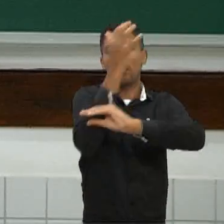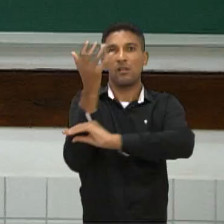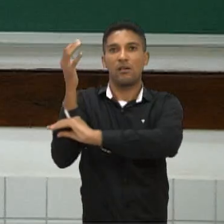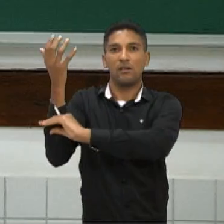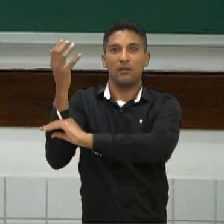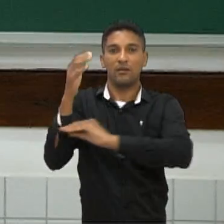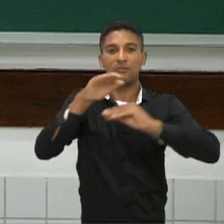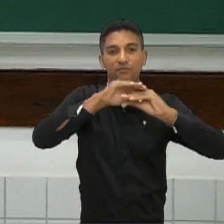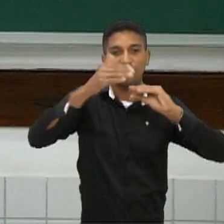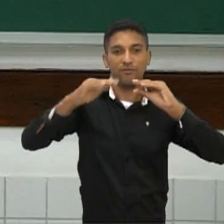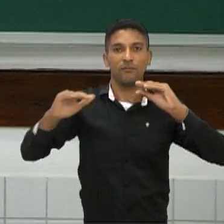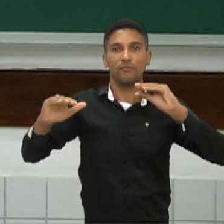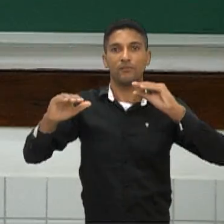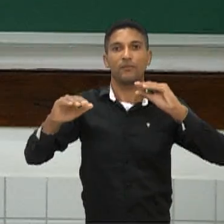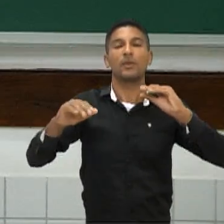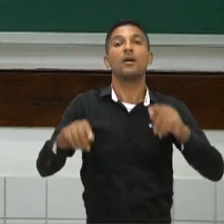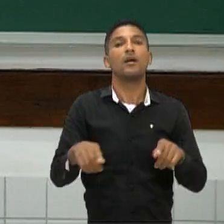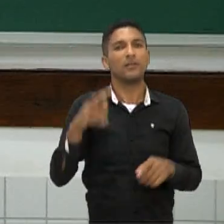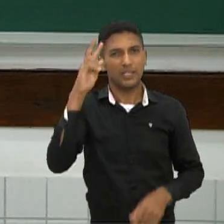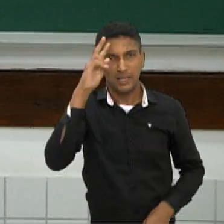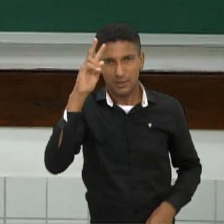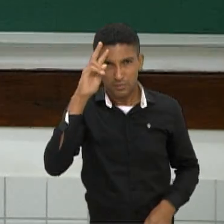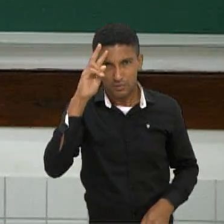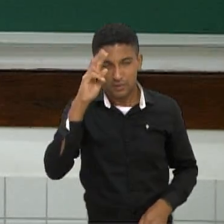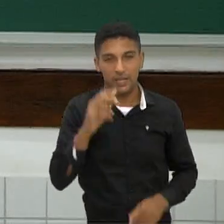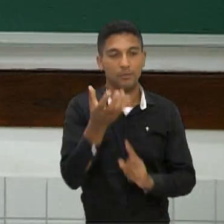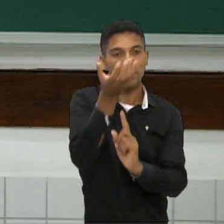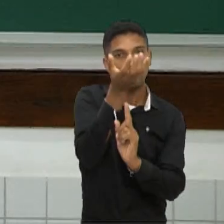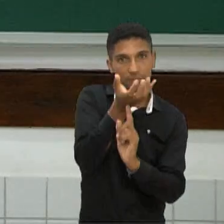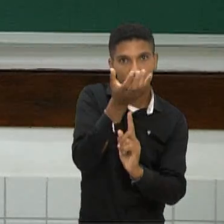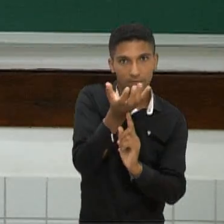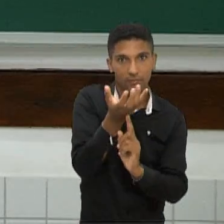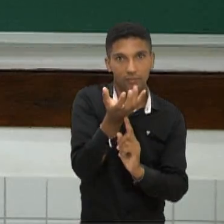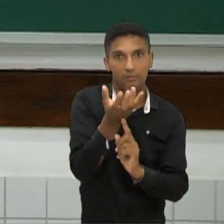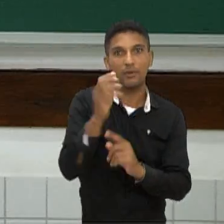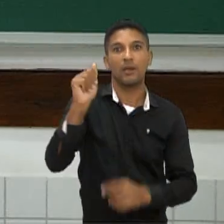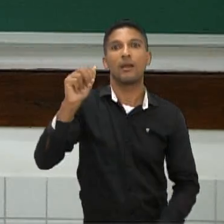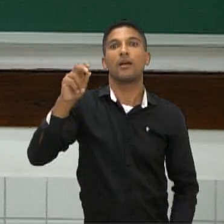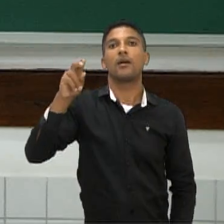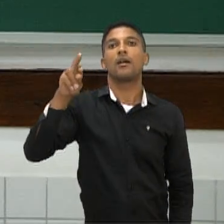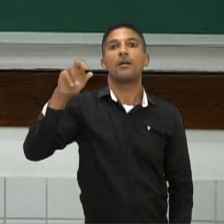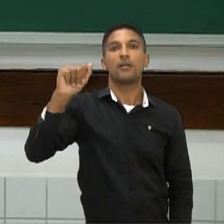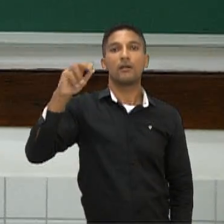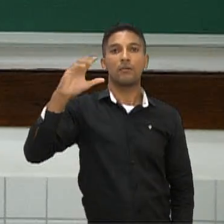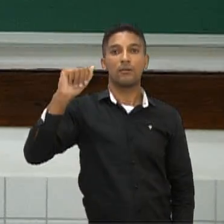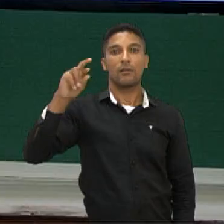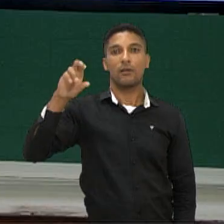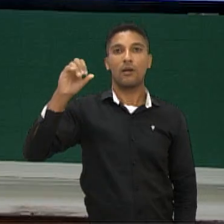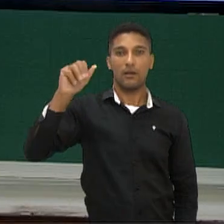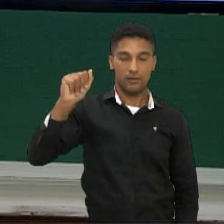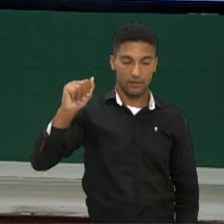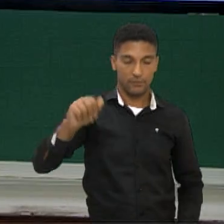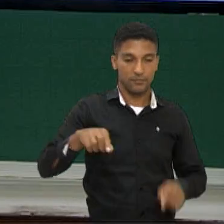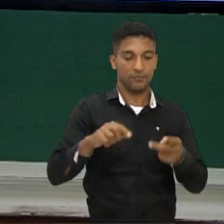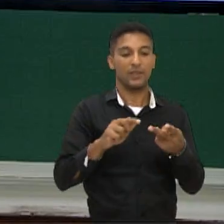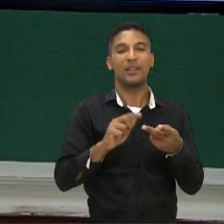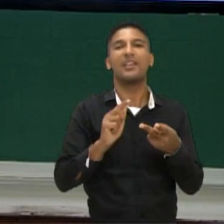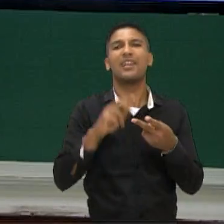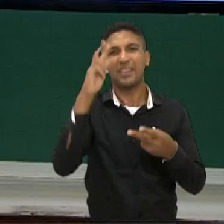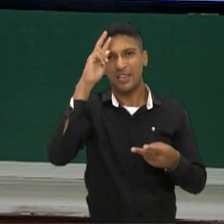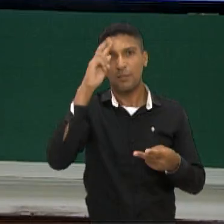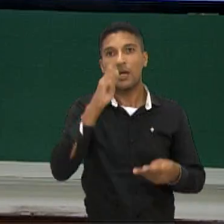das araucárias, mata dos pinhais, não podemos esquecer. Principais tipos de produtos